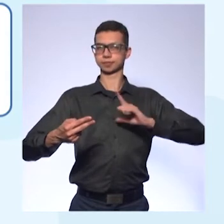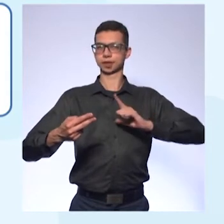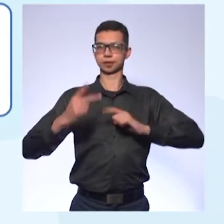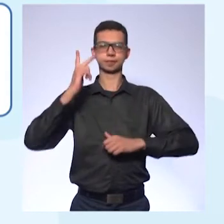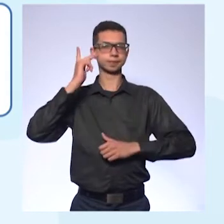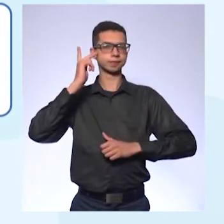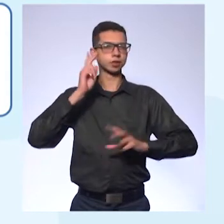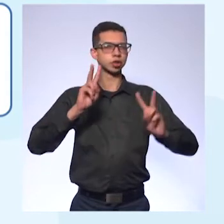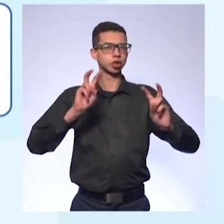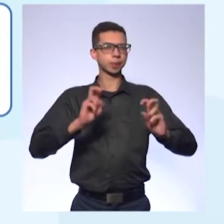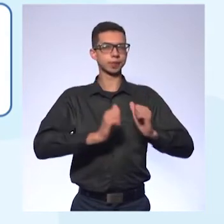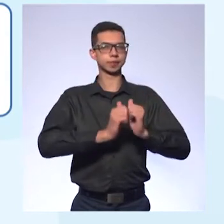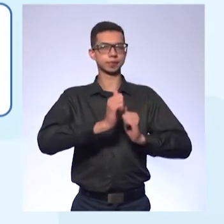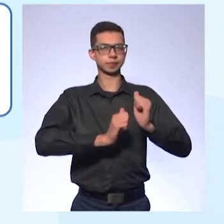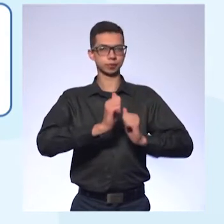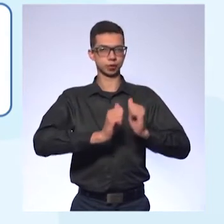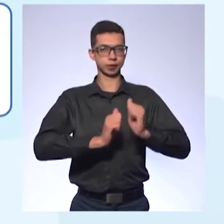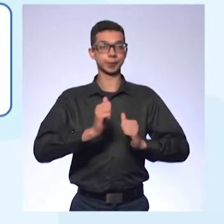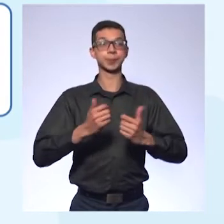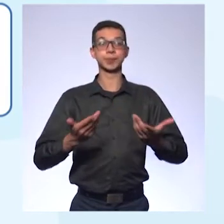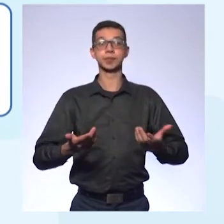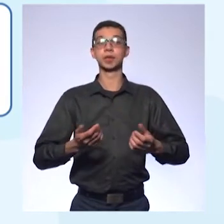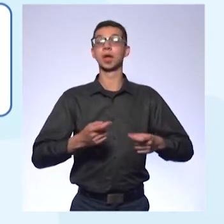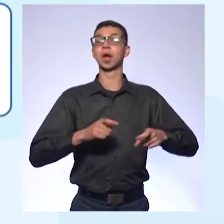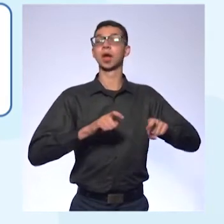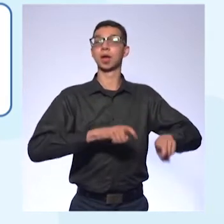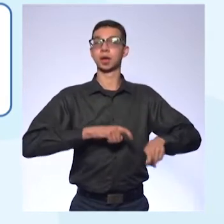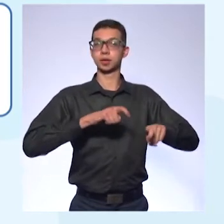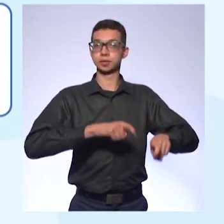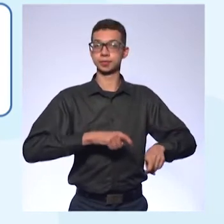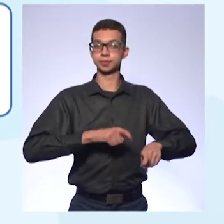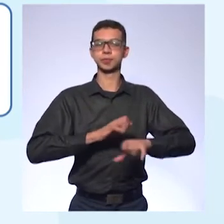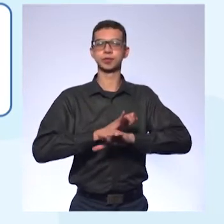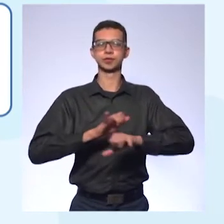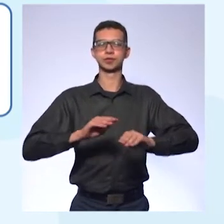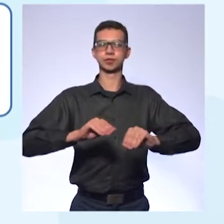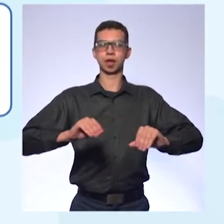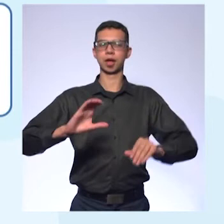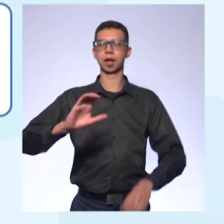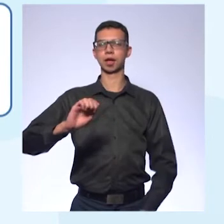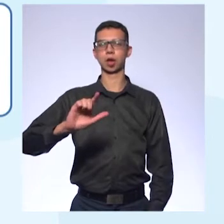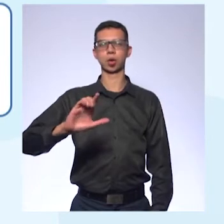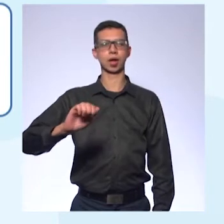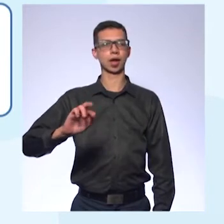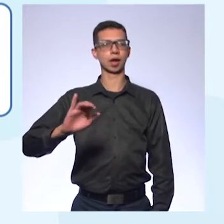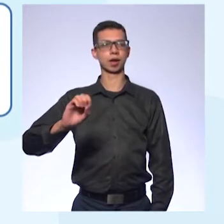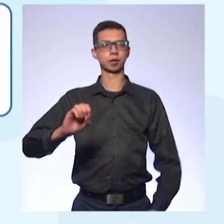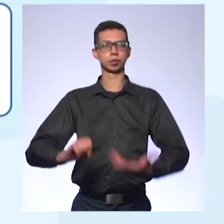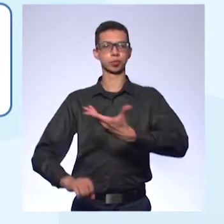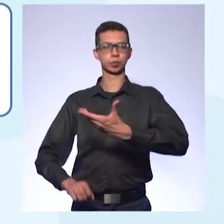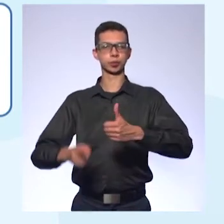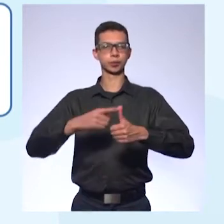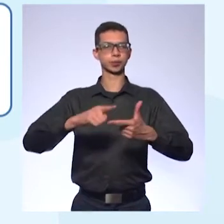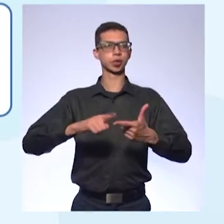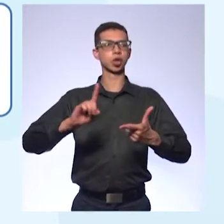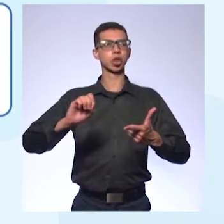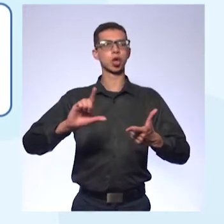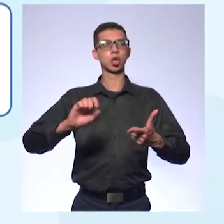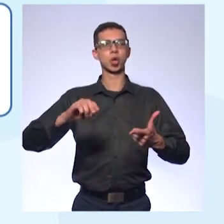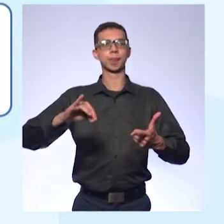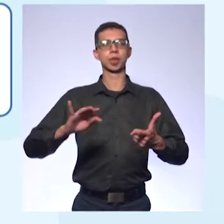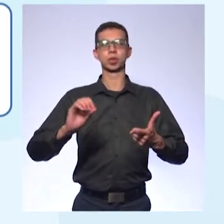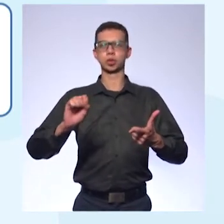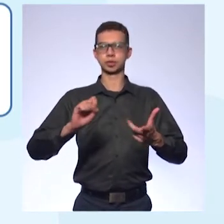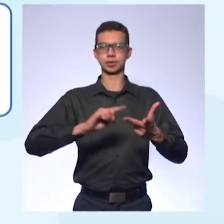caso, a agricultura, nós podemos citar aí o calcário, dolomitos, sílica. Então,